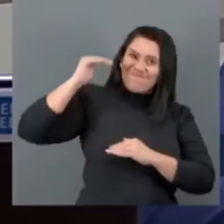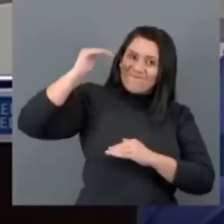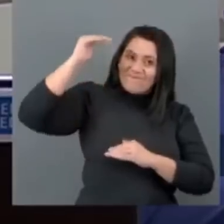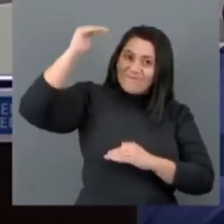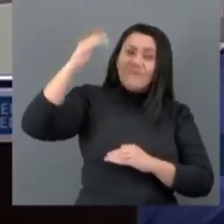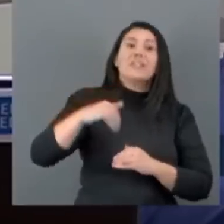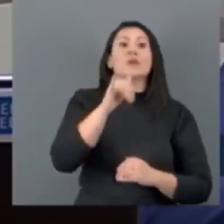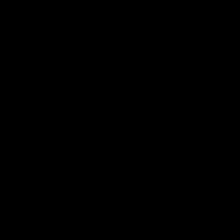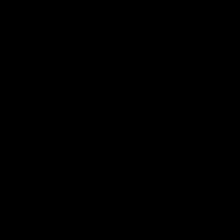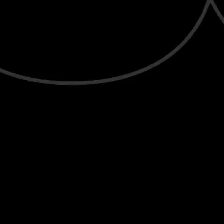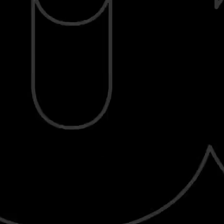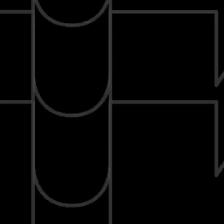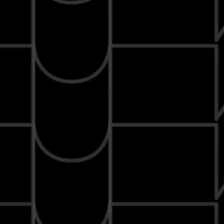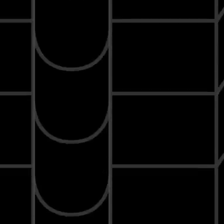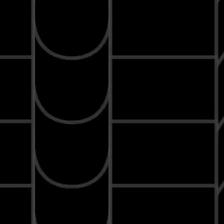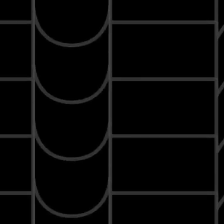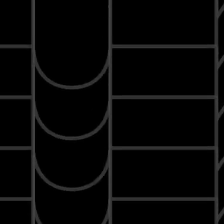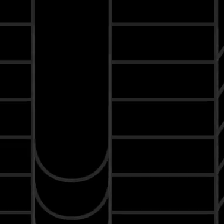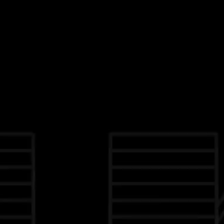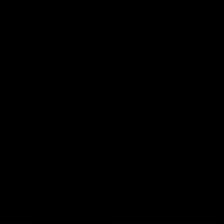tivemos aqui da Argentina né